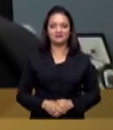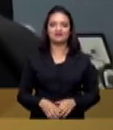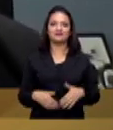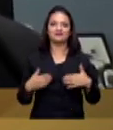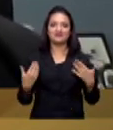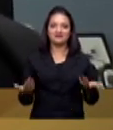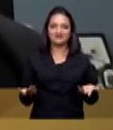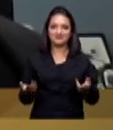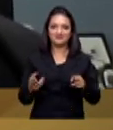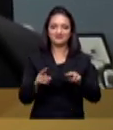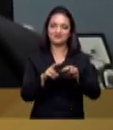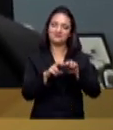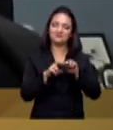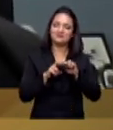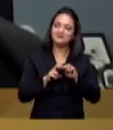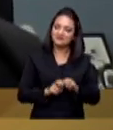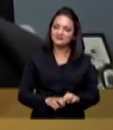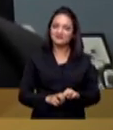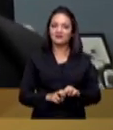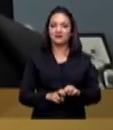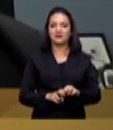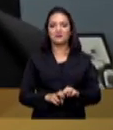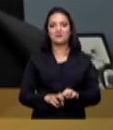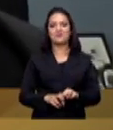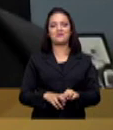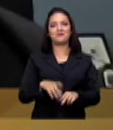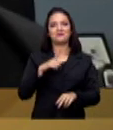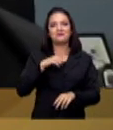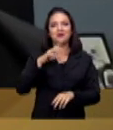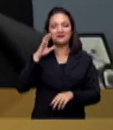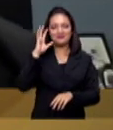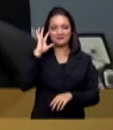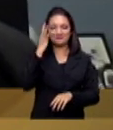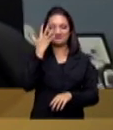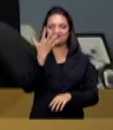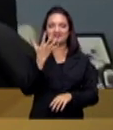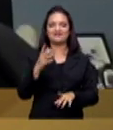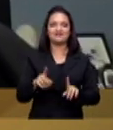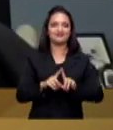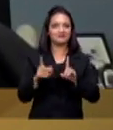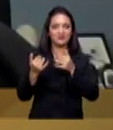portanto, esse foi o entendimento, não me parece que seja